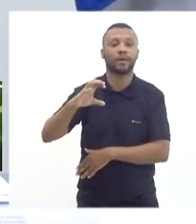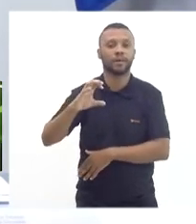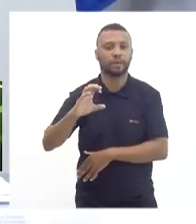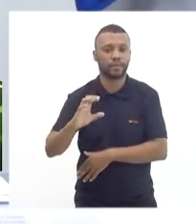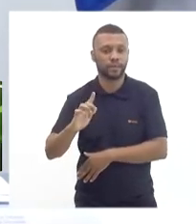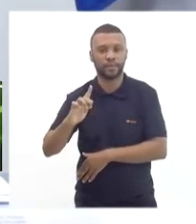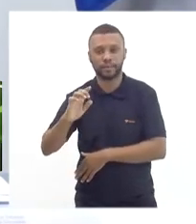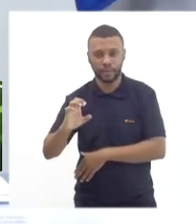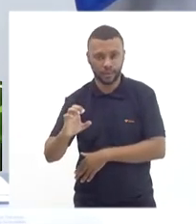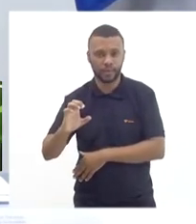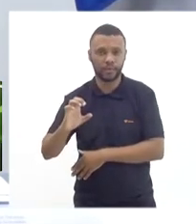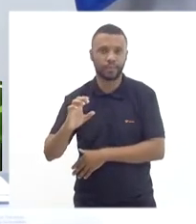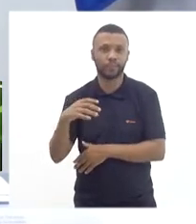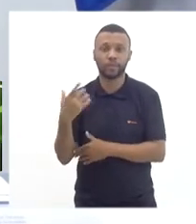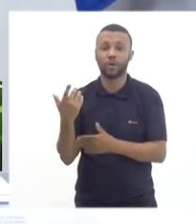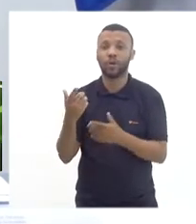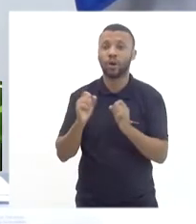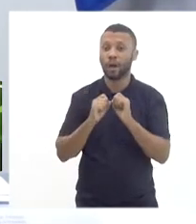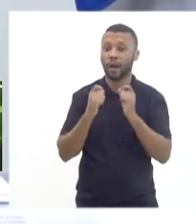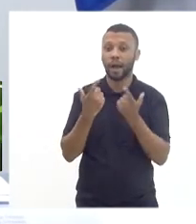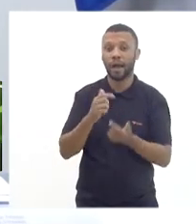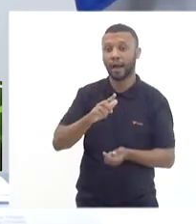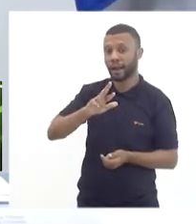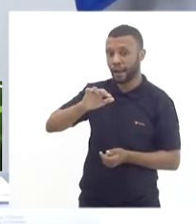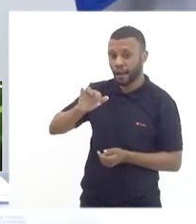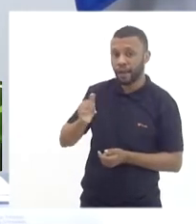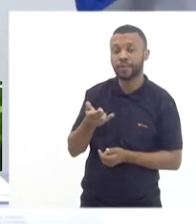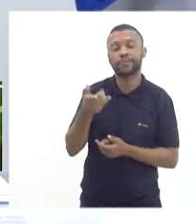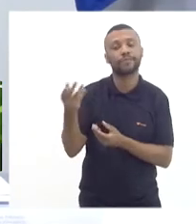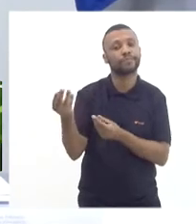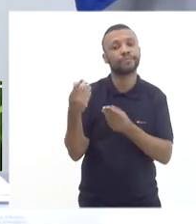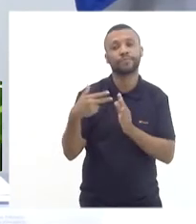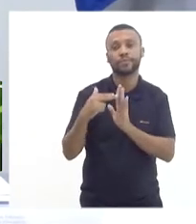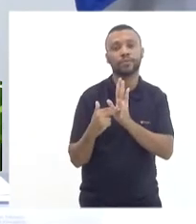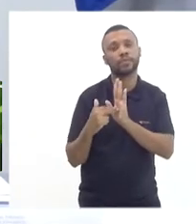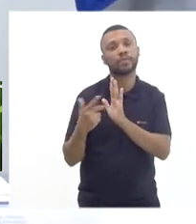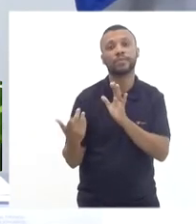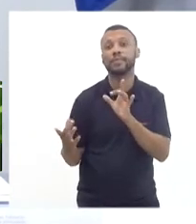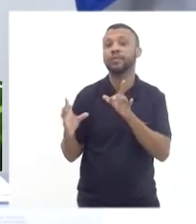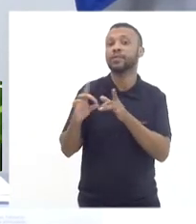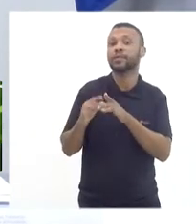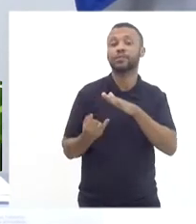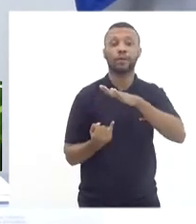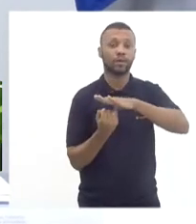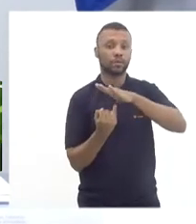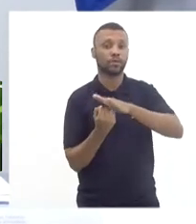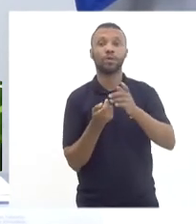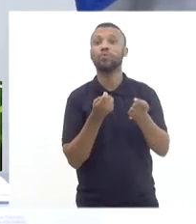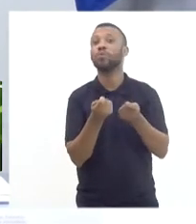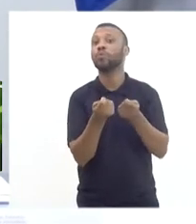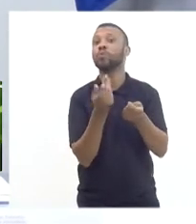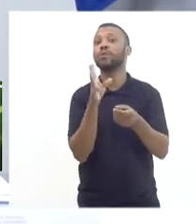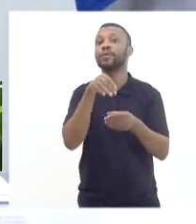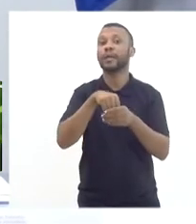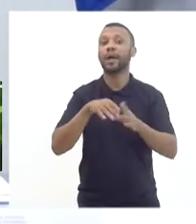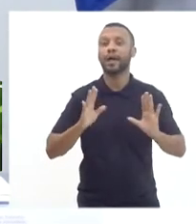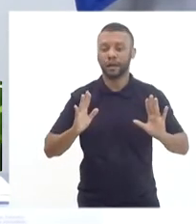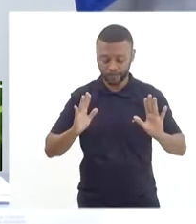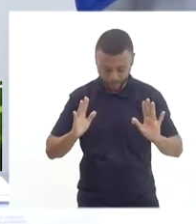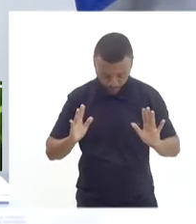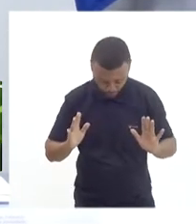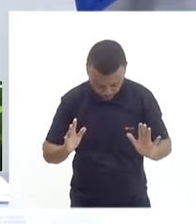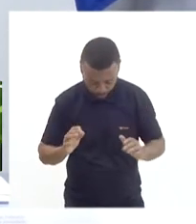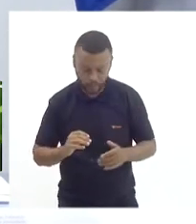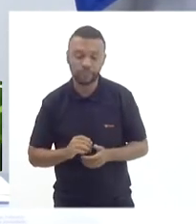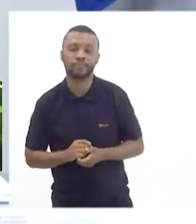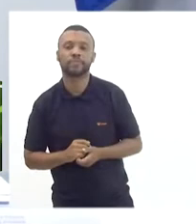E o Parlamento recebe esse relatório como uma instituição do controle externo, porque ele pode encaminhá-lo, se